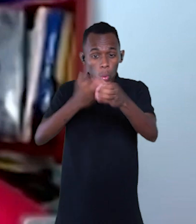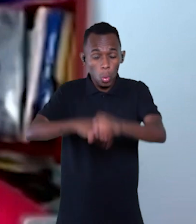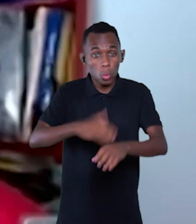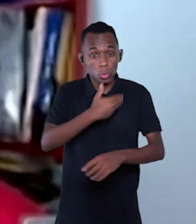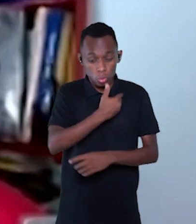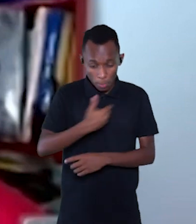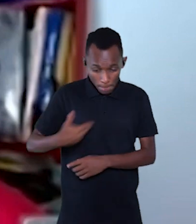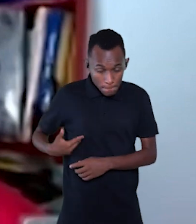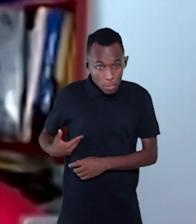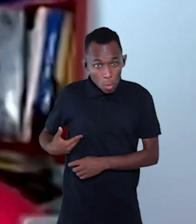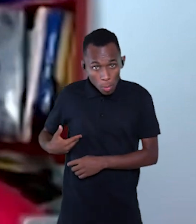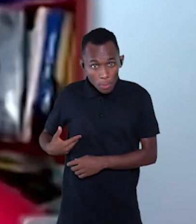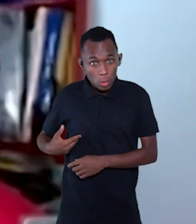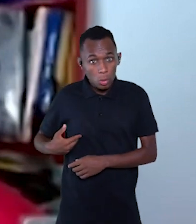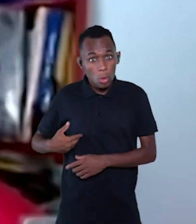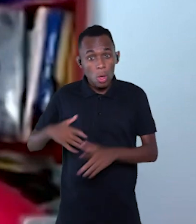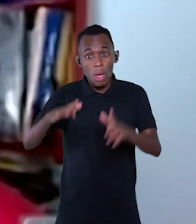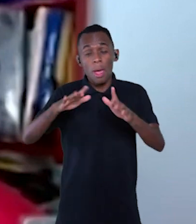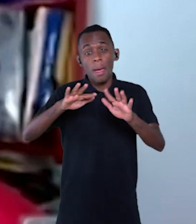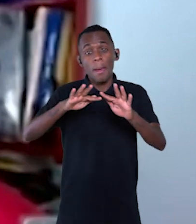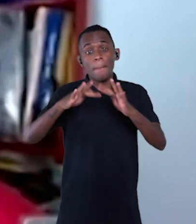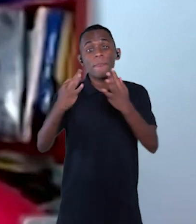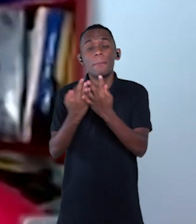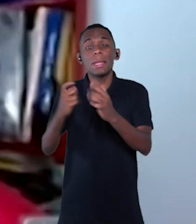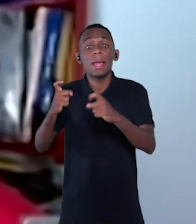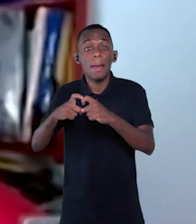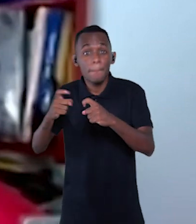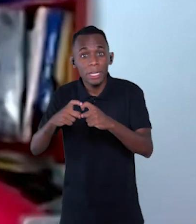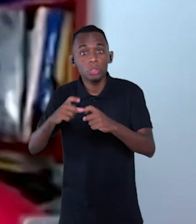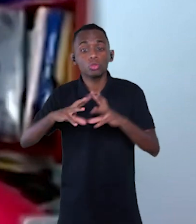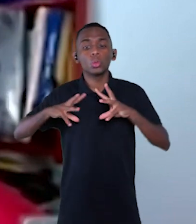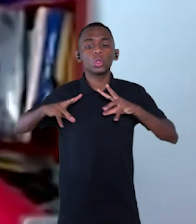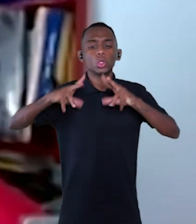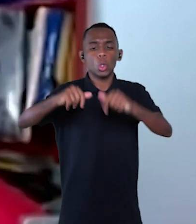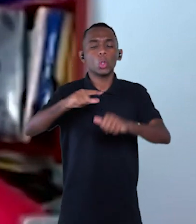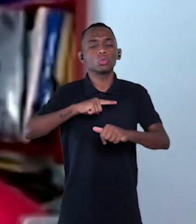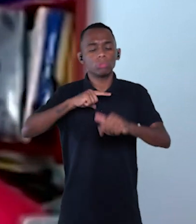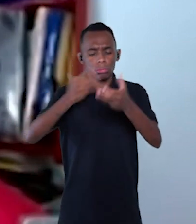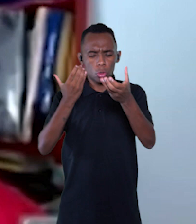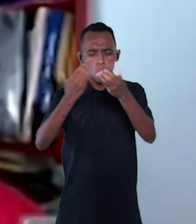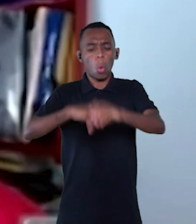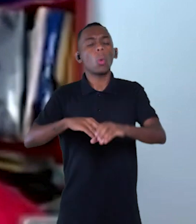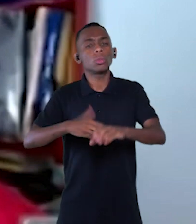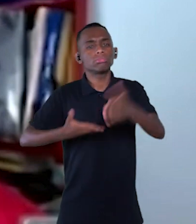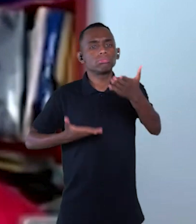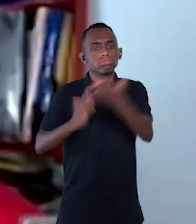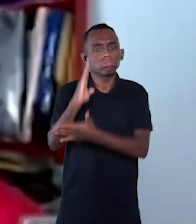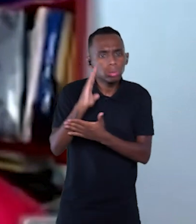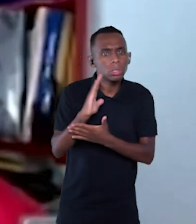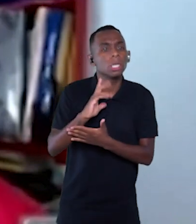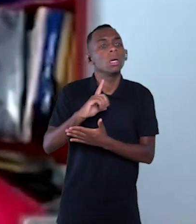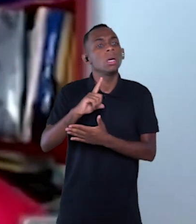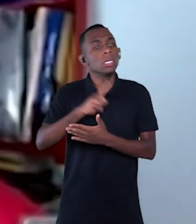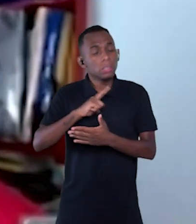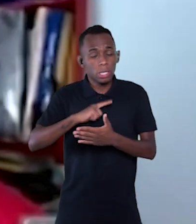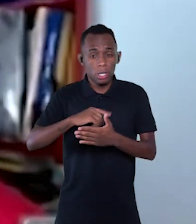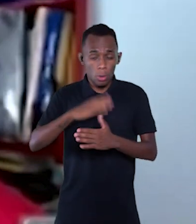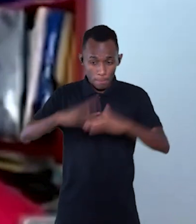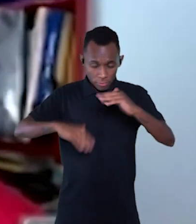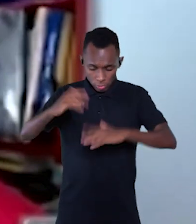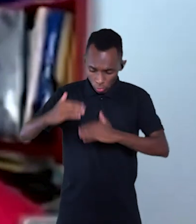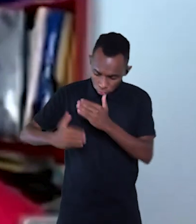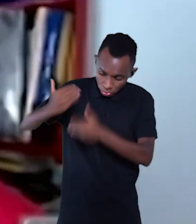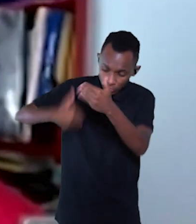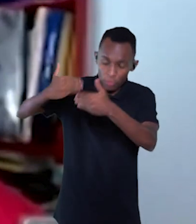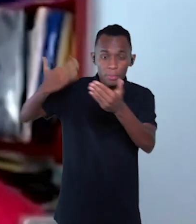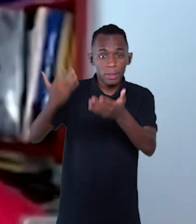concursos públicos para que médicos de família sejam todos concursados, tenham uma carreira, tenham progressão de carreira? Por